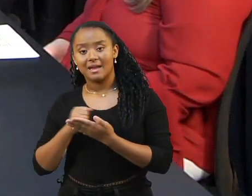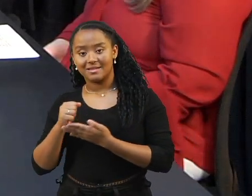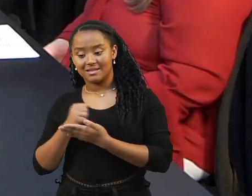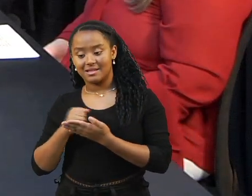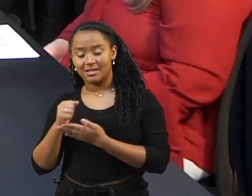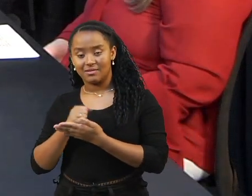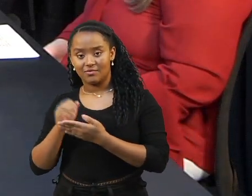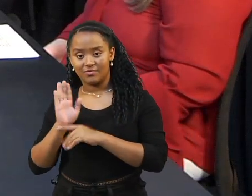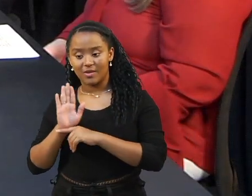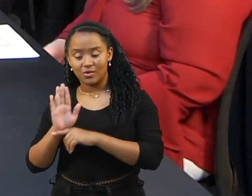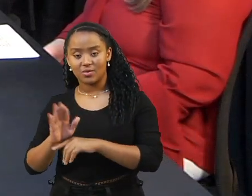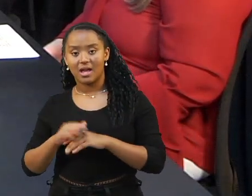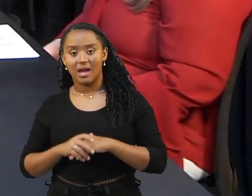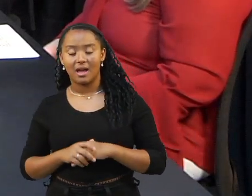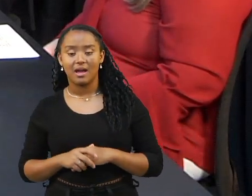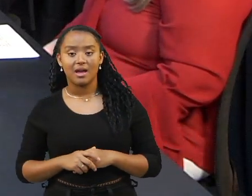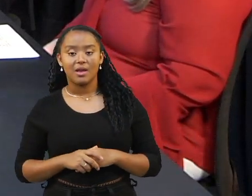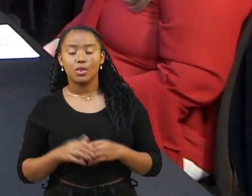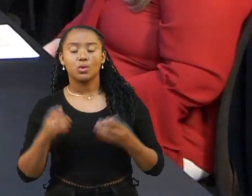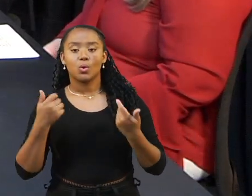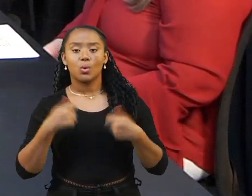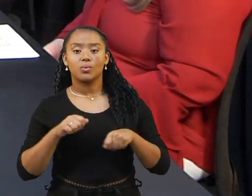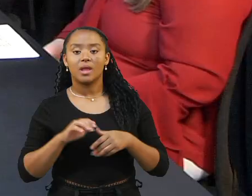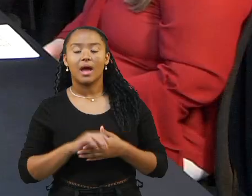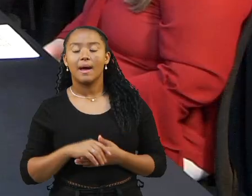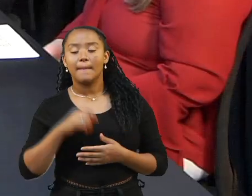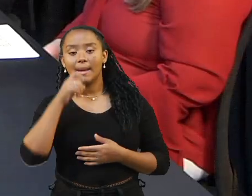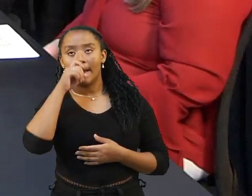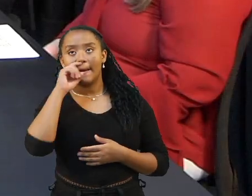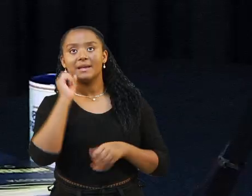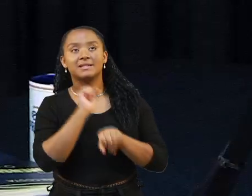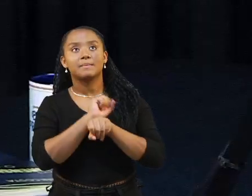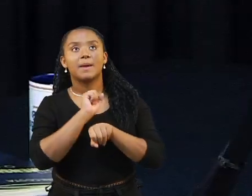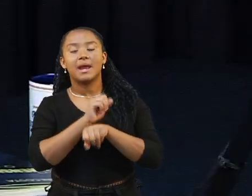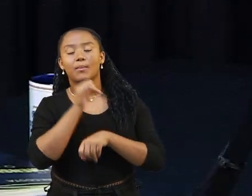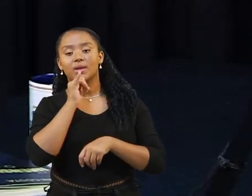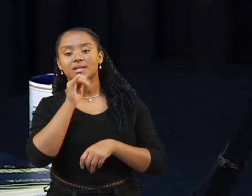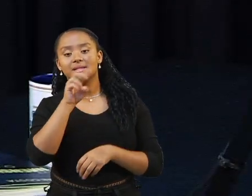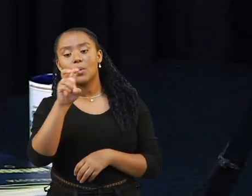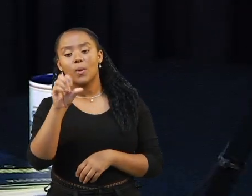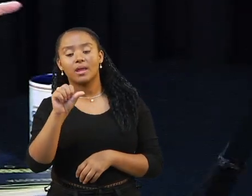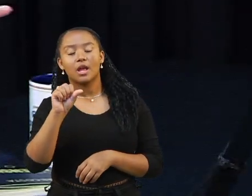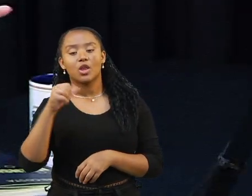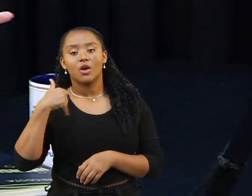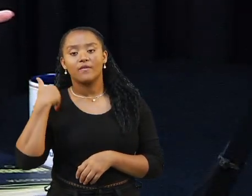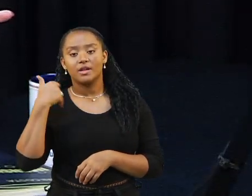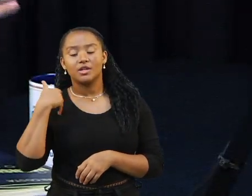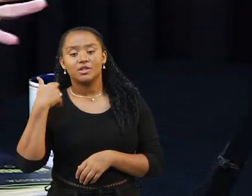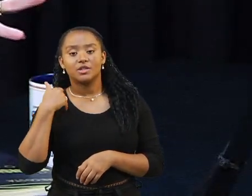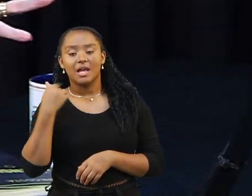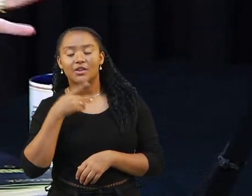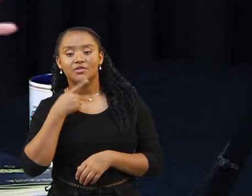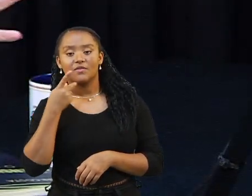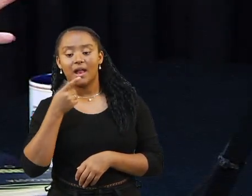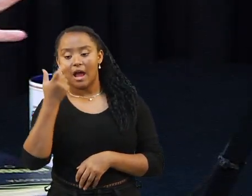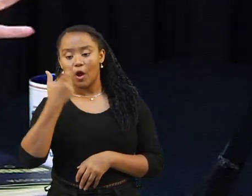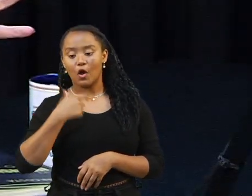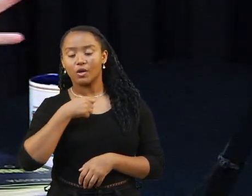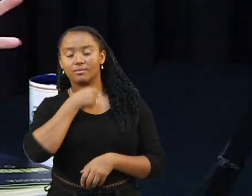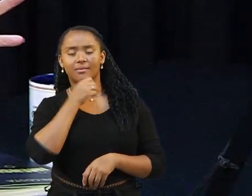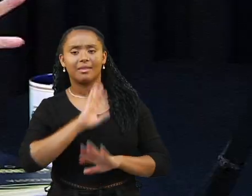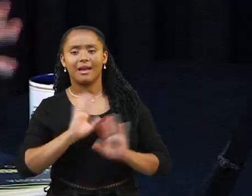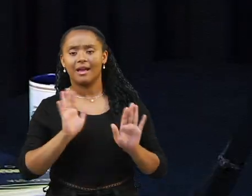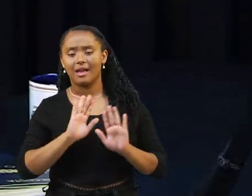falar agora... É como chegar 59 anos e falar, agora sou idosa, quando eu fiz 60 no outro ano. Não é assim